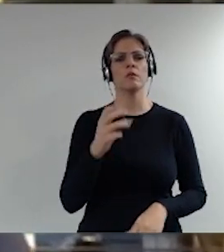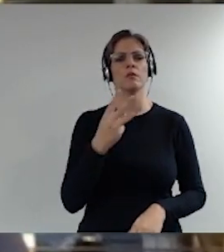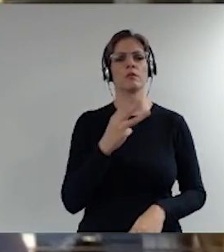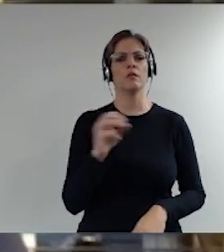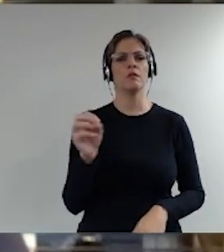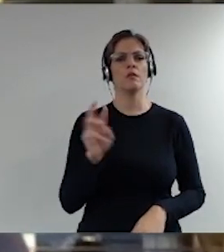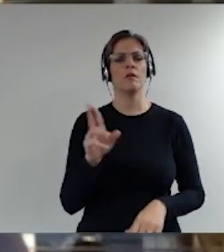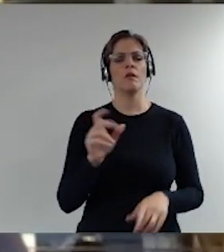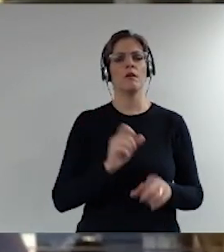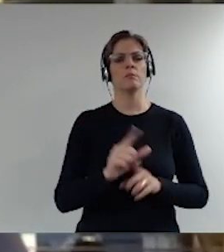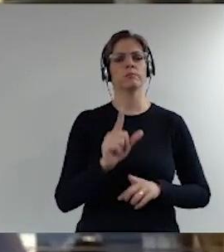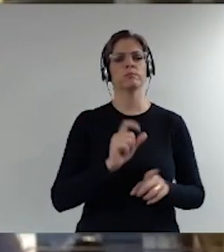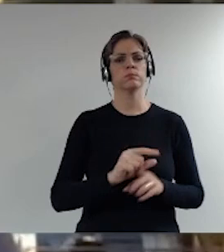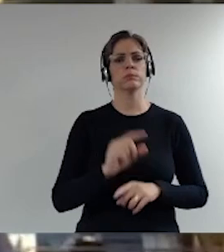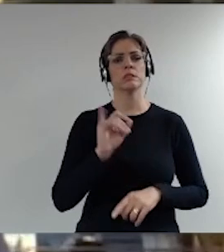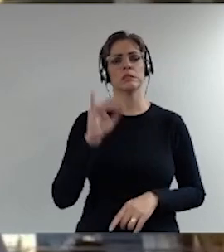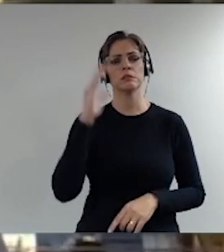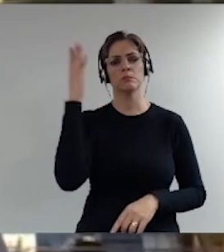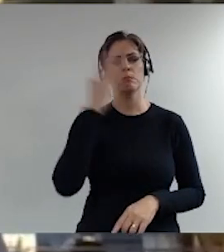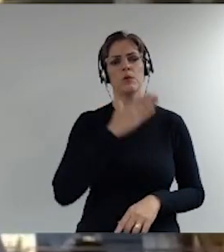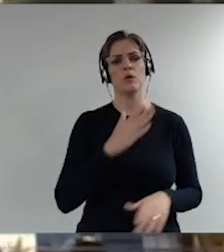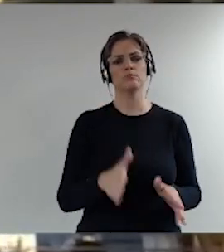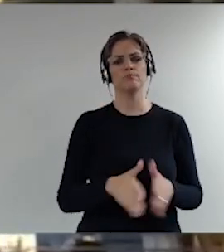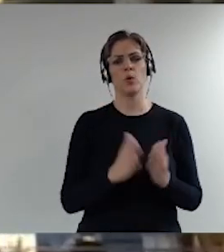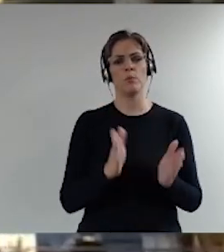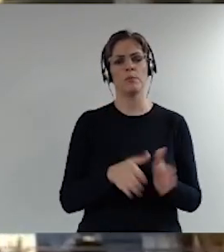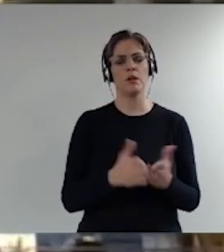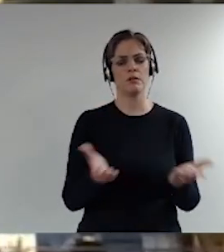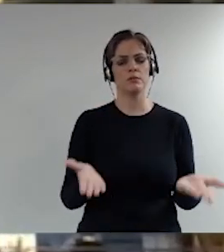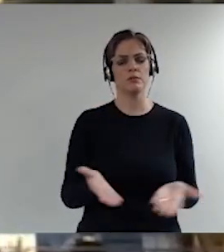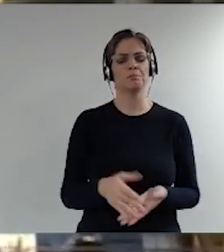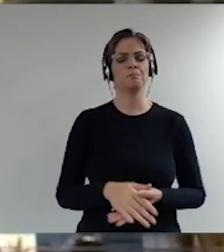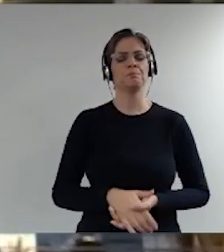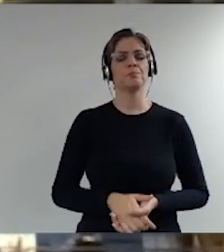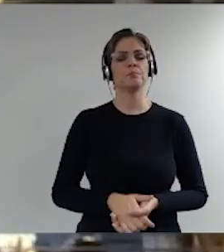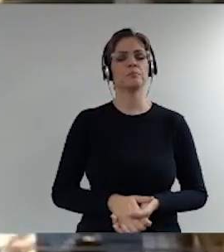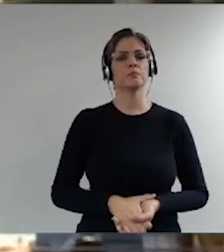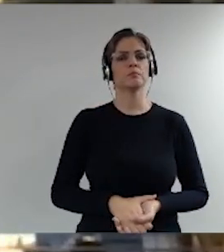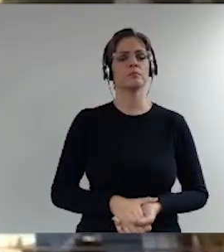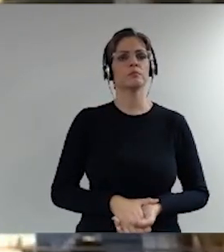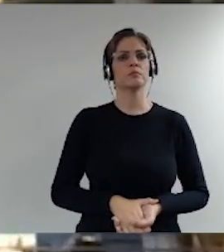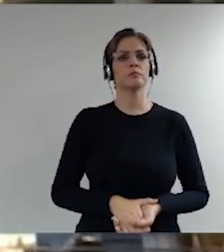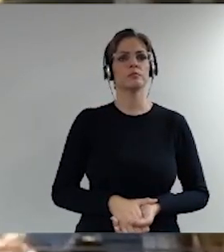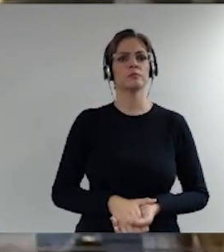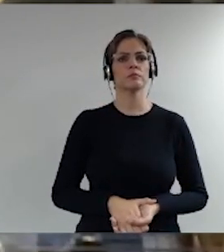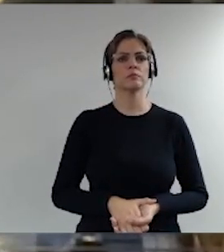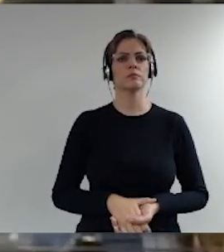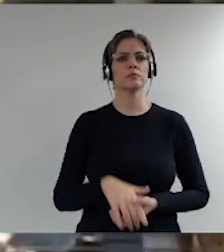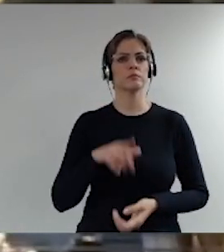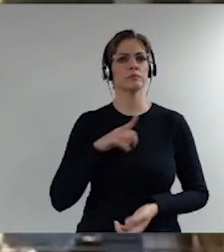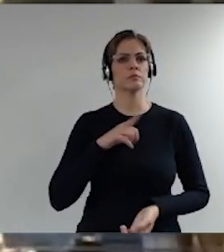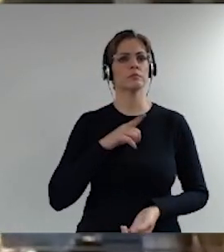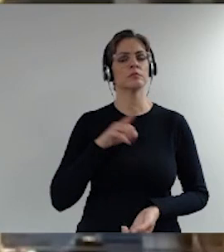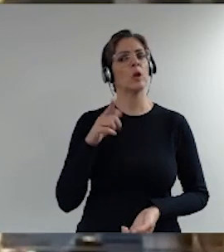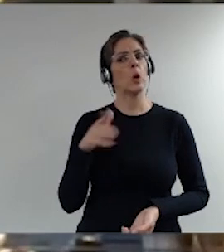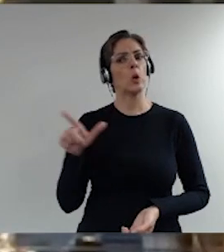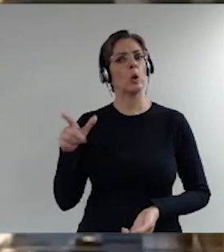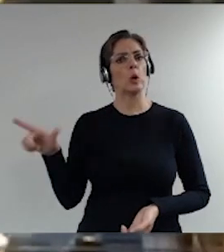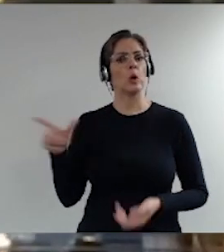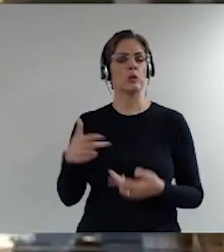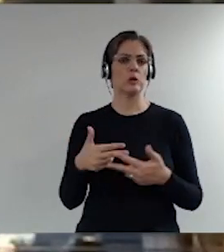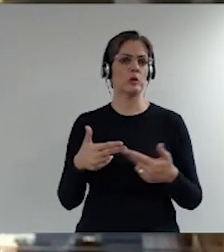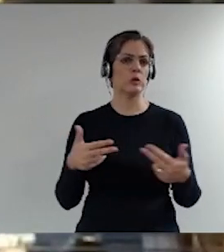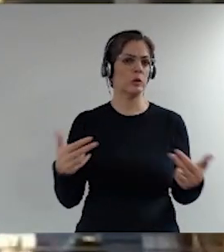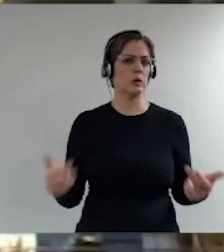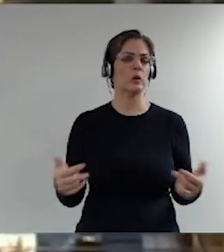demonstre extrema carência econômica. Bom, além desse fato, nós criamos outros auxílios nessa esteira